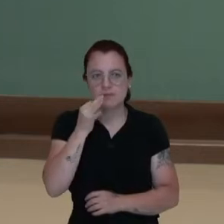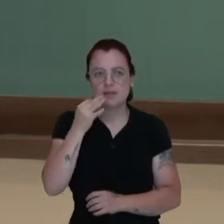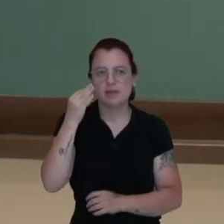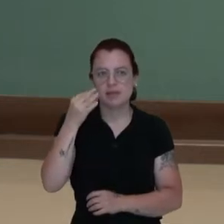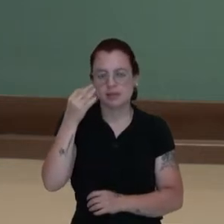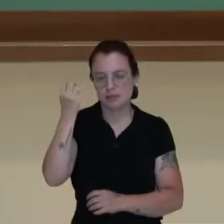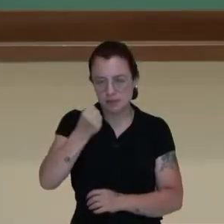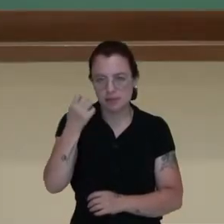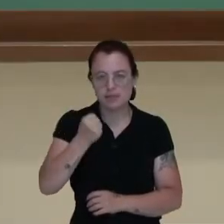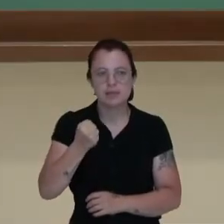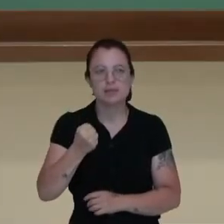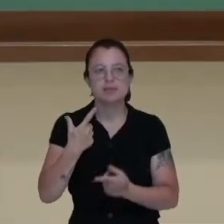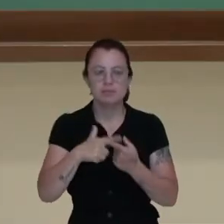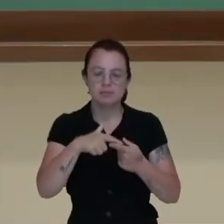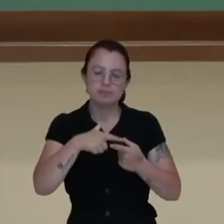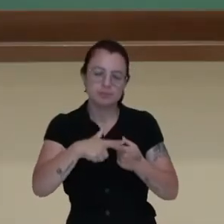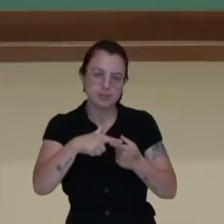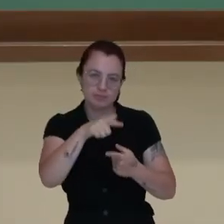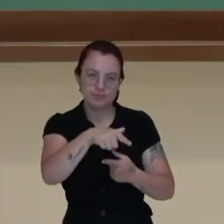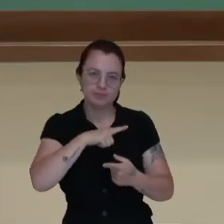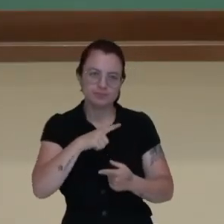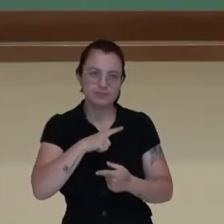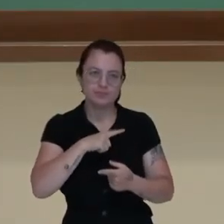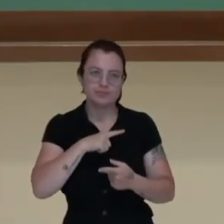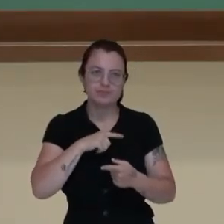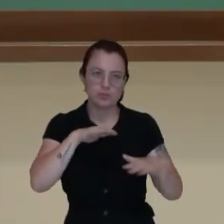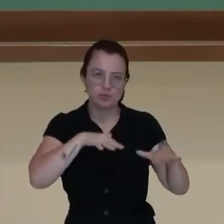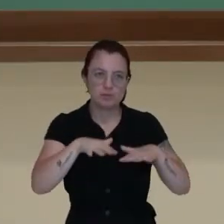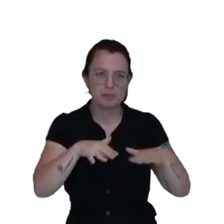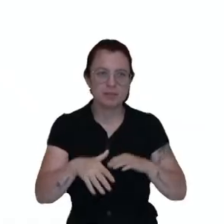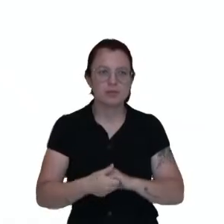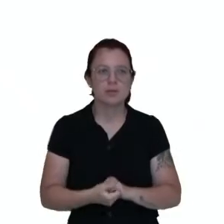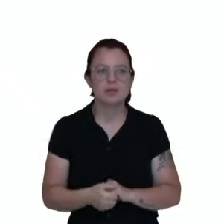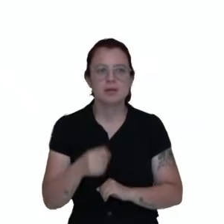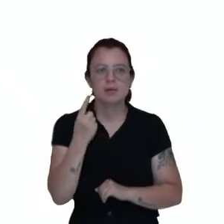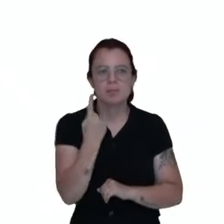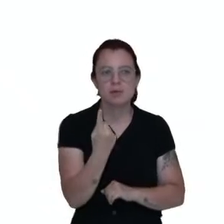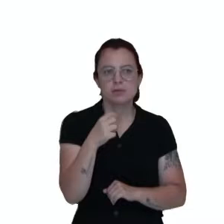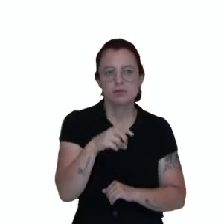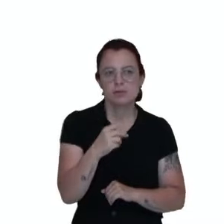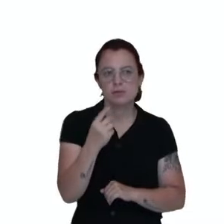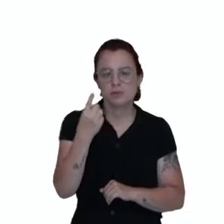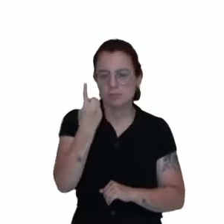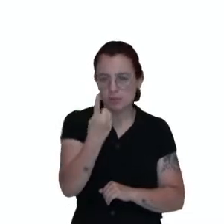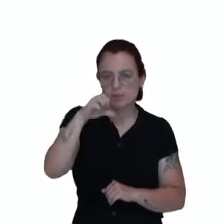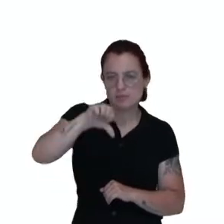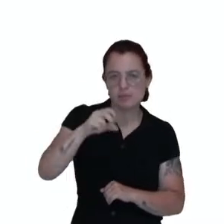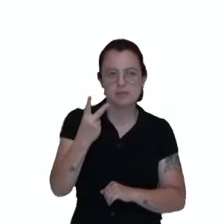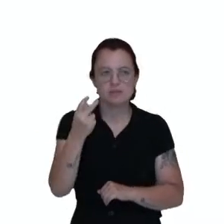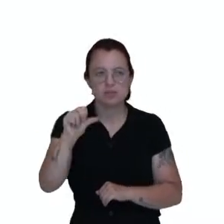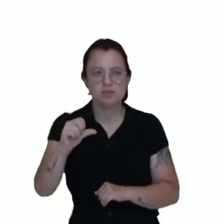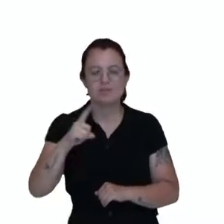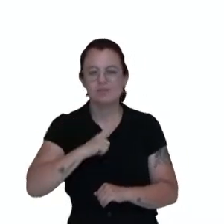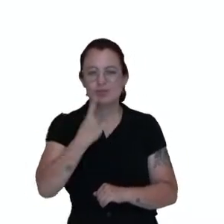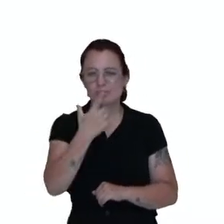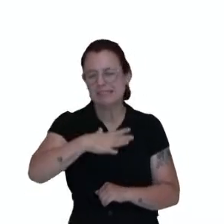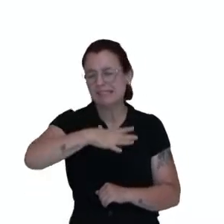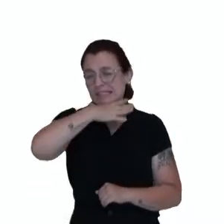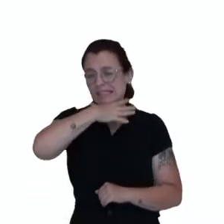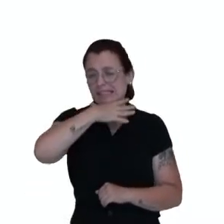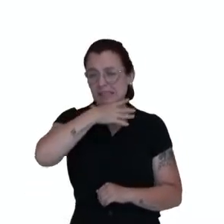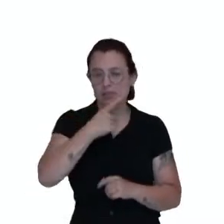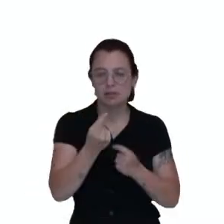principalmente, né, por esse movimento tenentista, já falado. Em 1929 vai ocorrer uma grande crise econômica